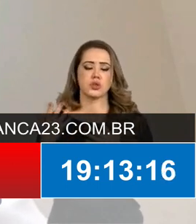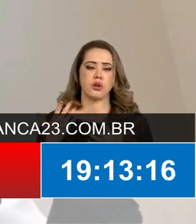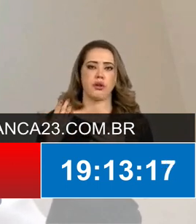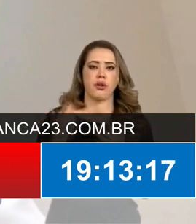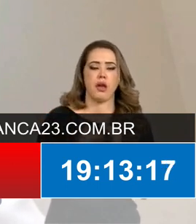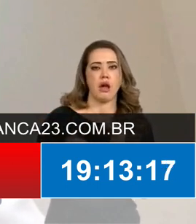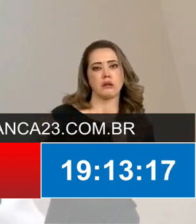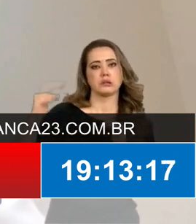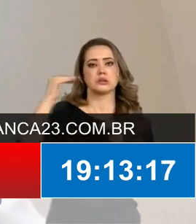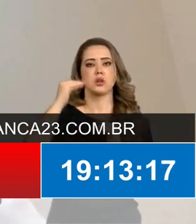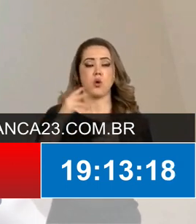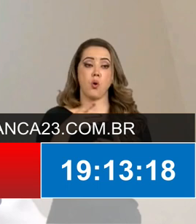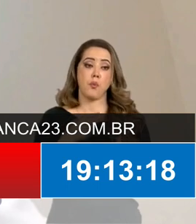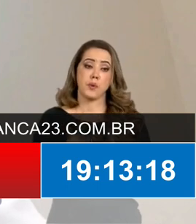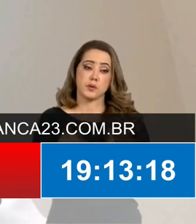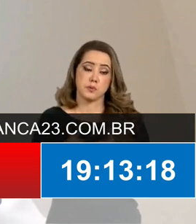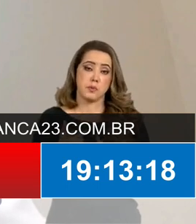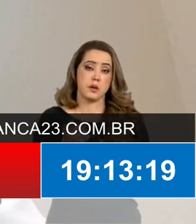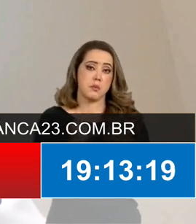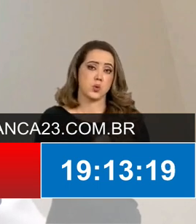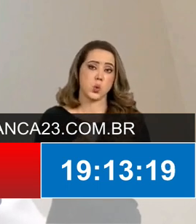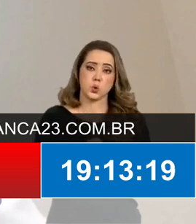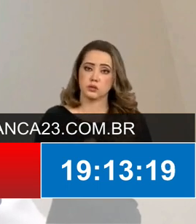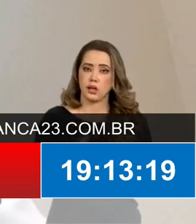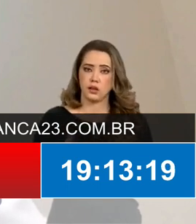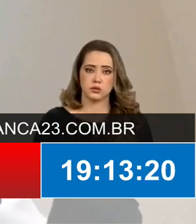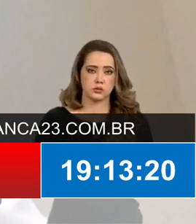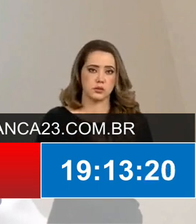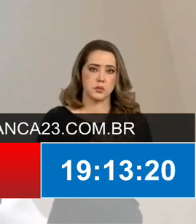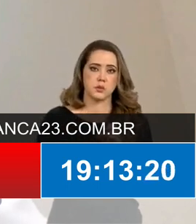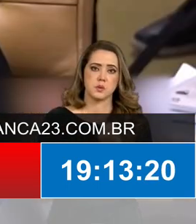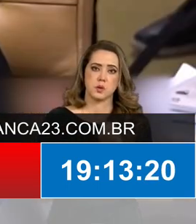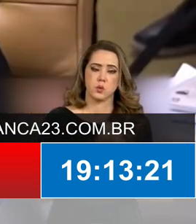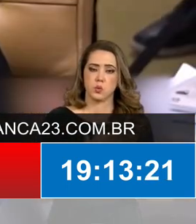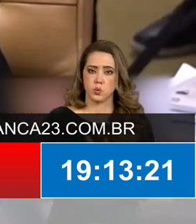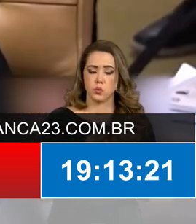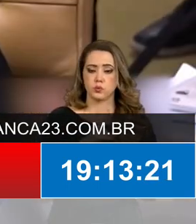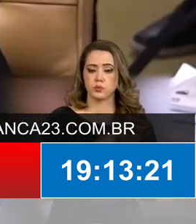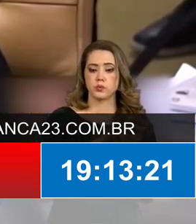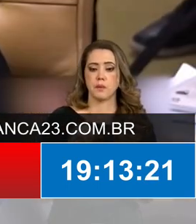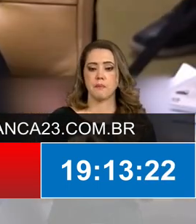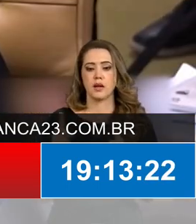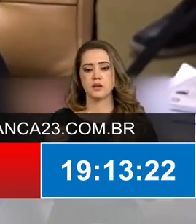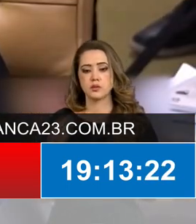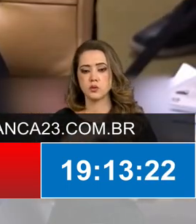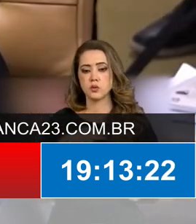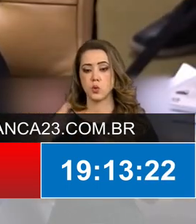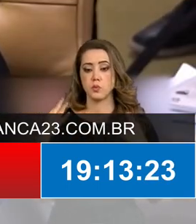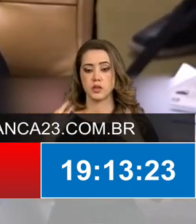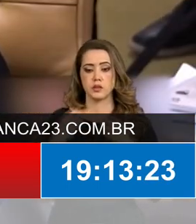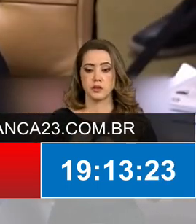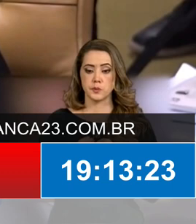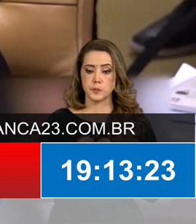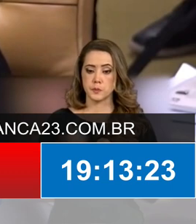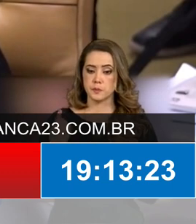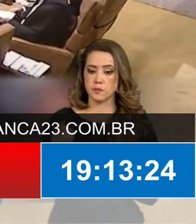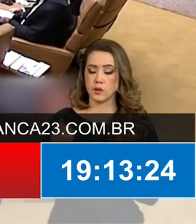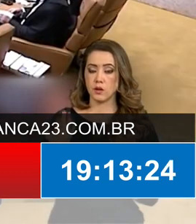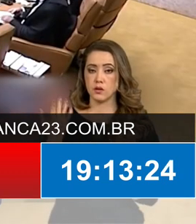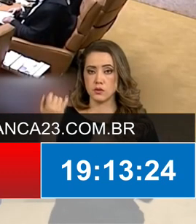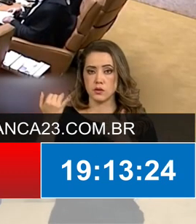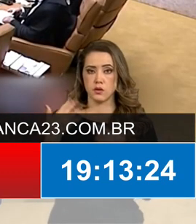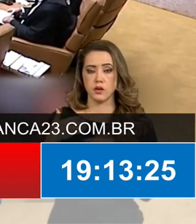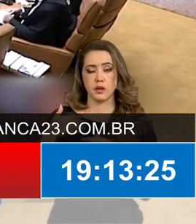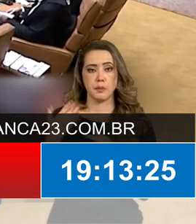abusividades, vícios no procedimento da própria execução da garantia. Por outro lado, o ministro Edson Fachin, voto vencido